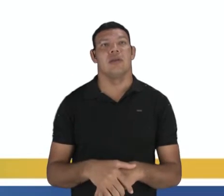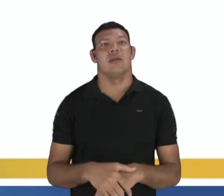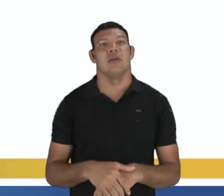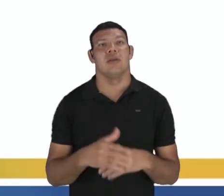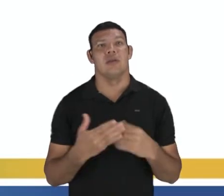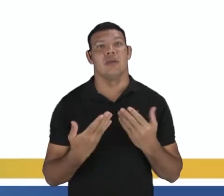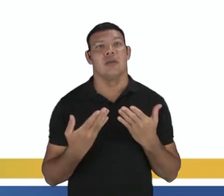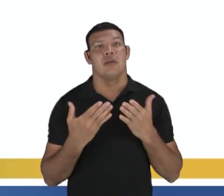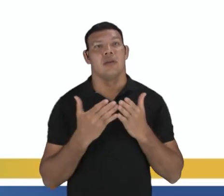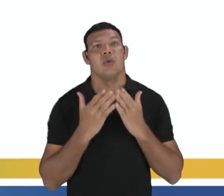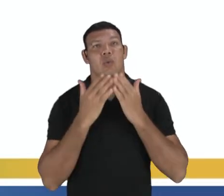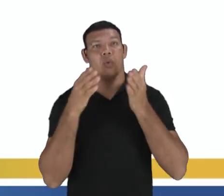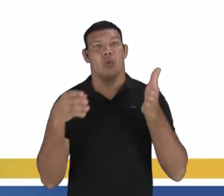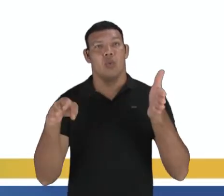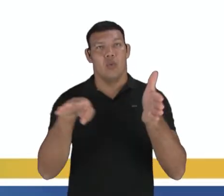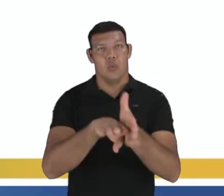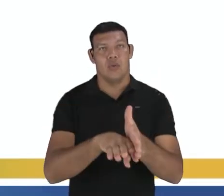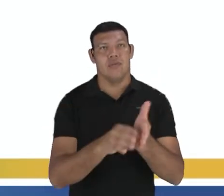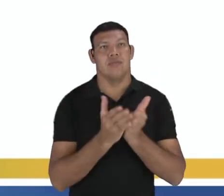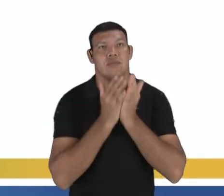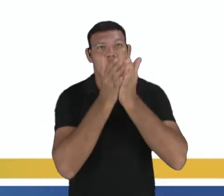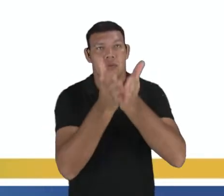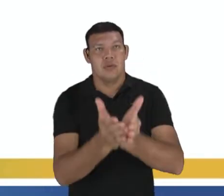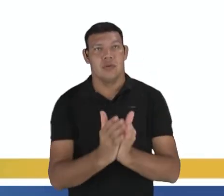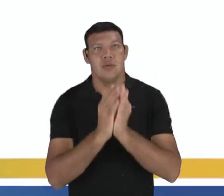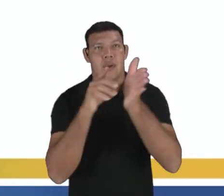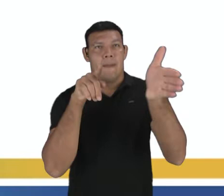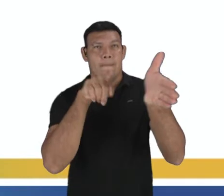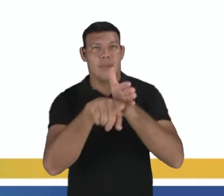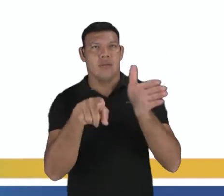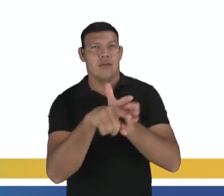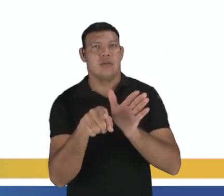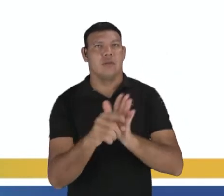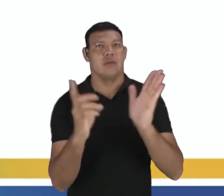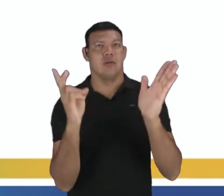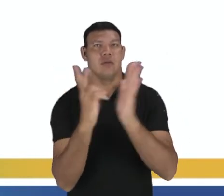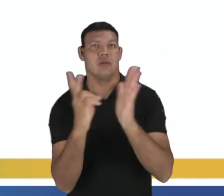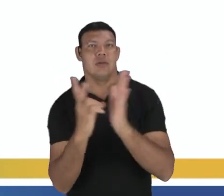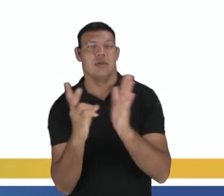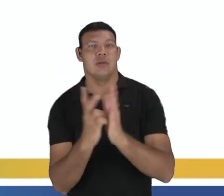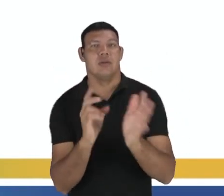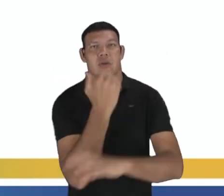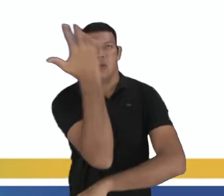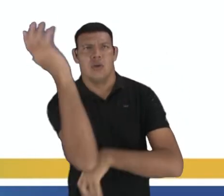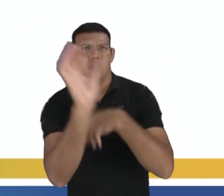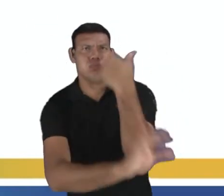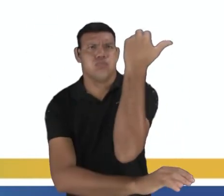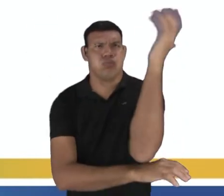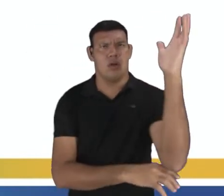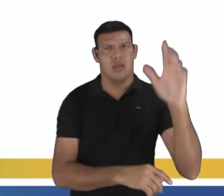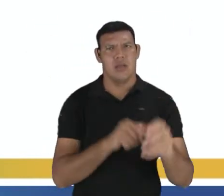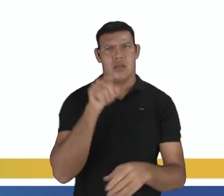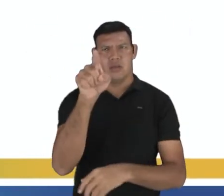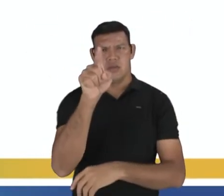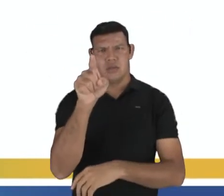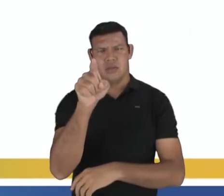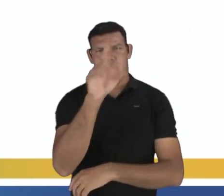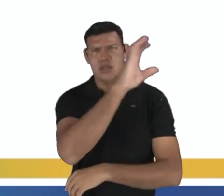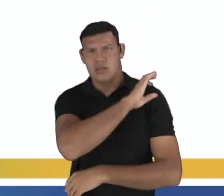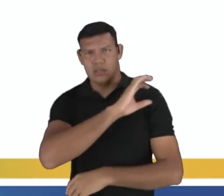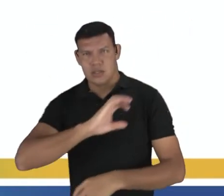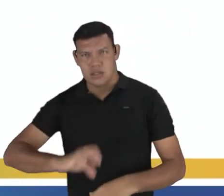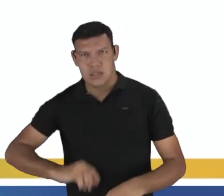e perguntou para o Guarani da Mata Virgem: sois cristão? Não, sou bravo,